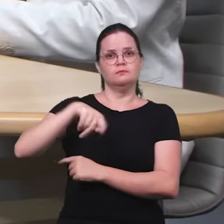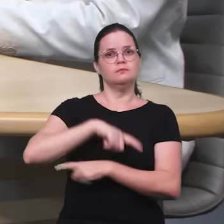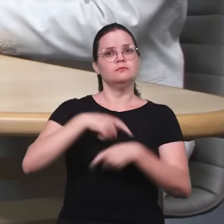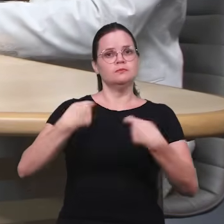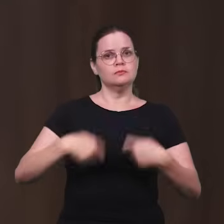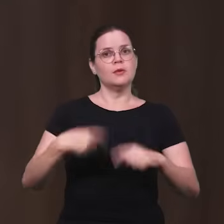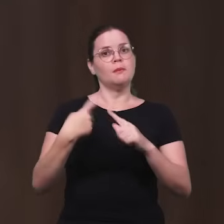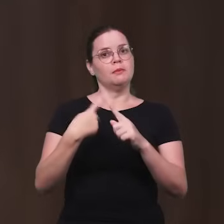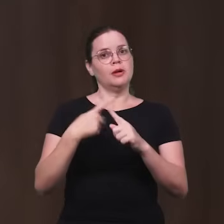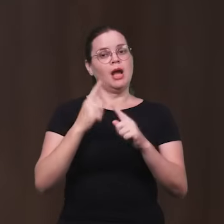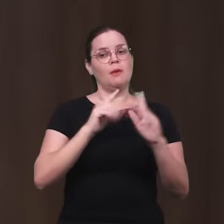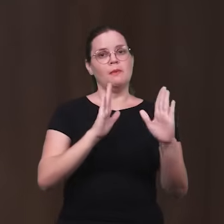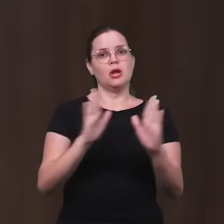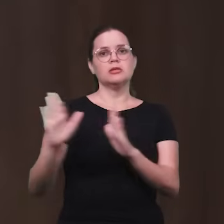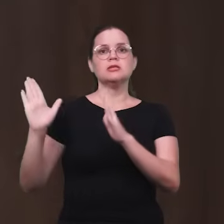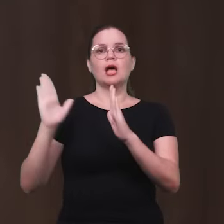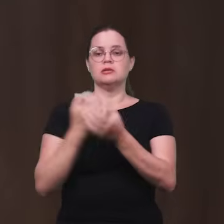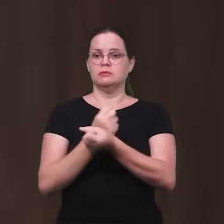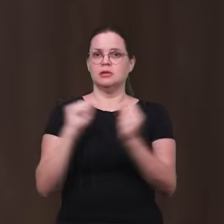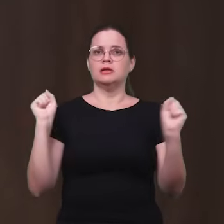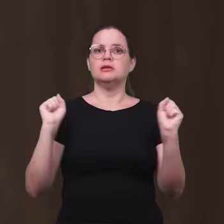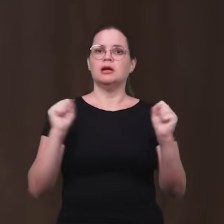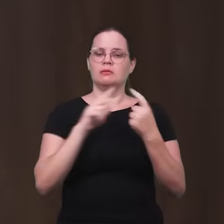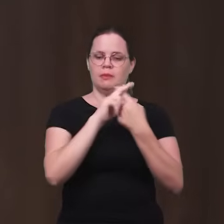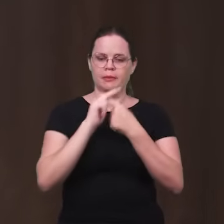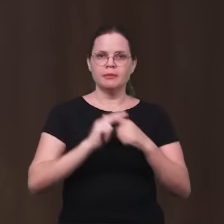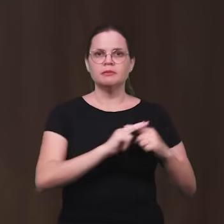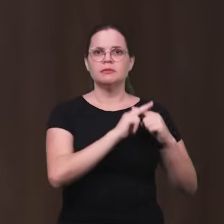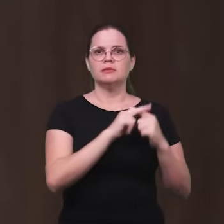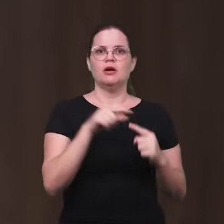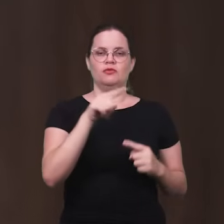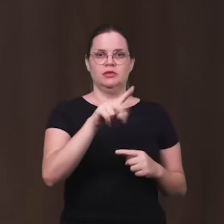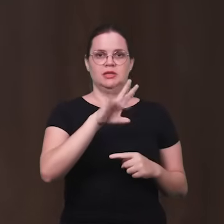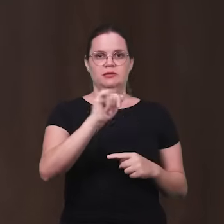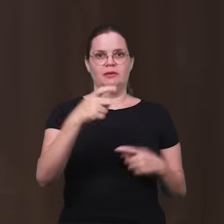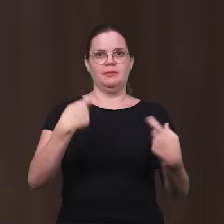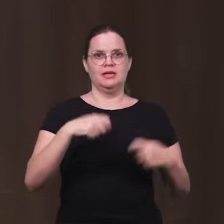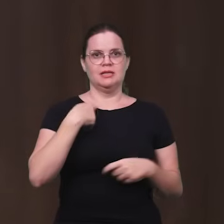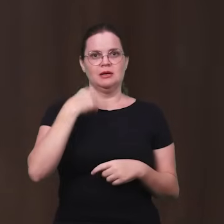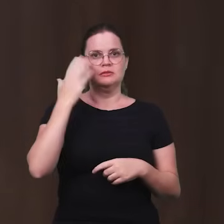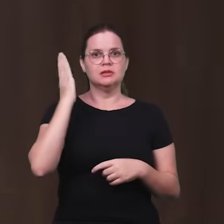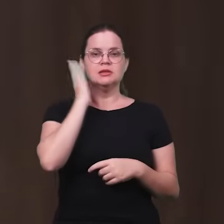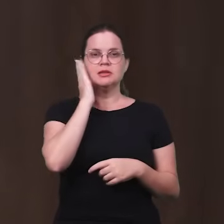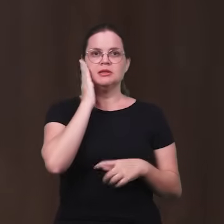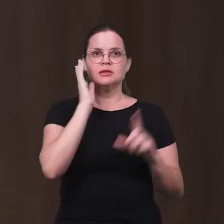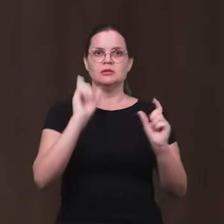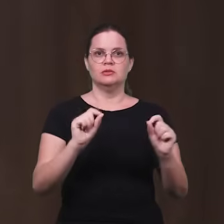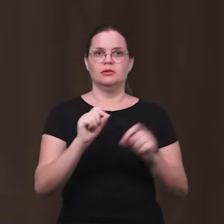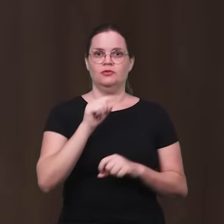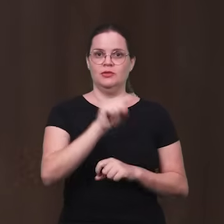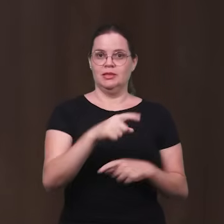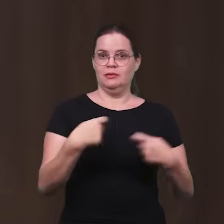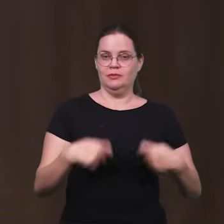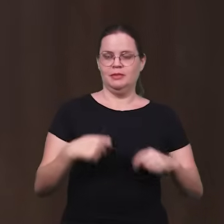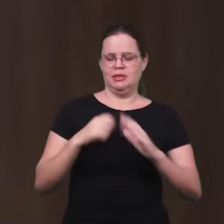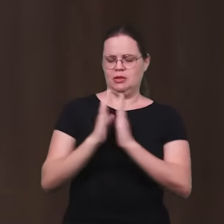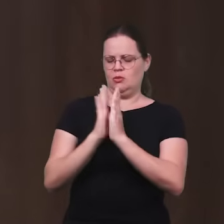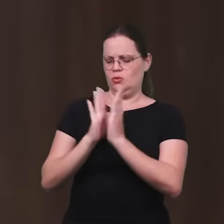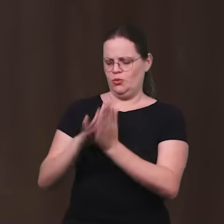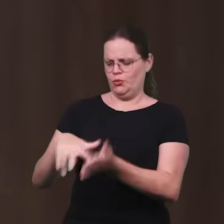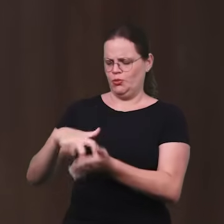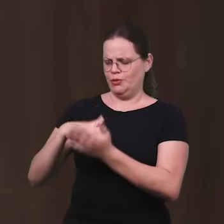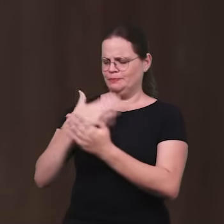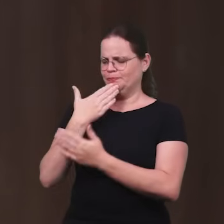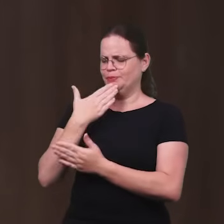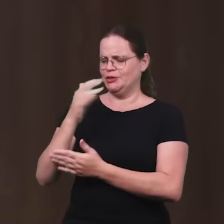porque é um processo de restauração. Você vai ter que entender que vai precisar de buscar o Senhor, de